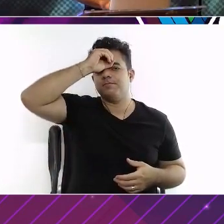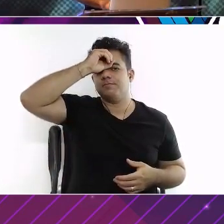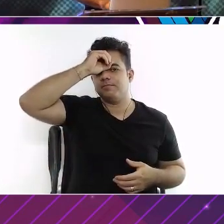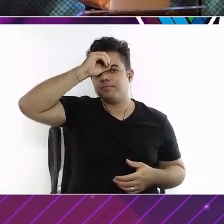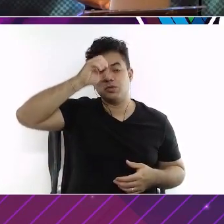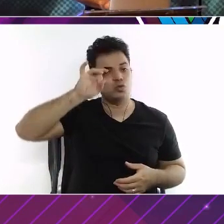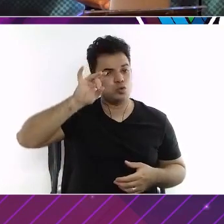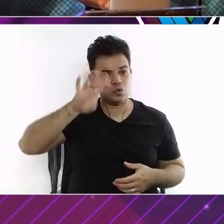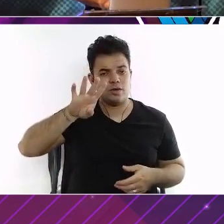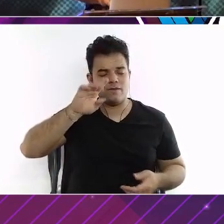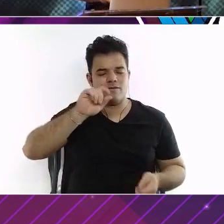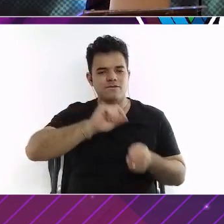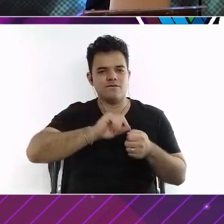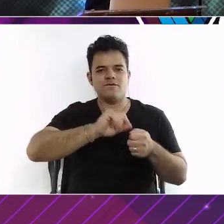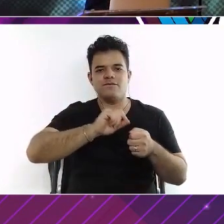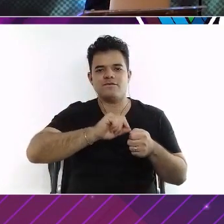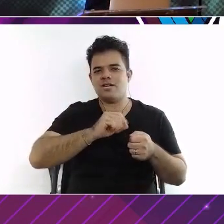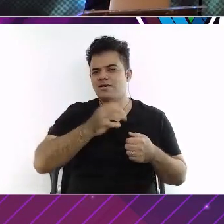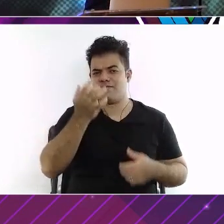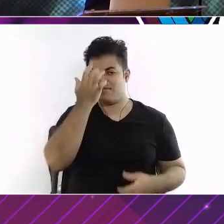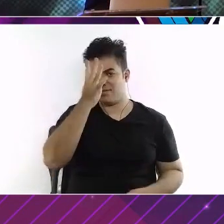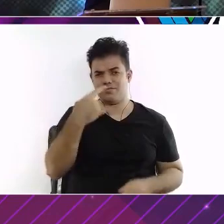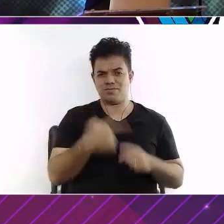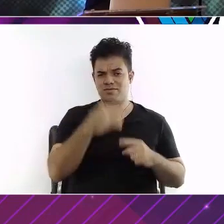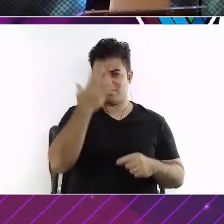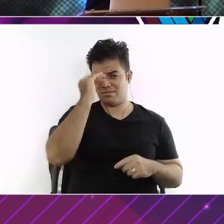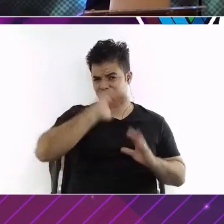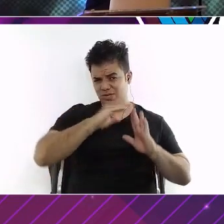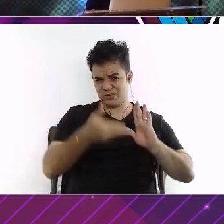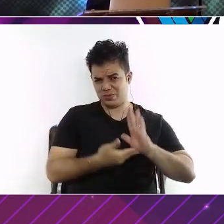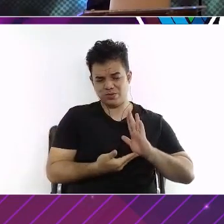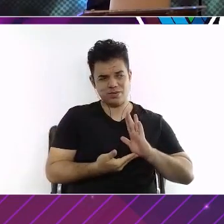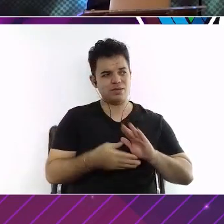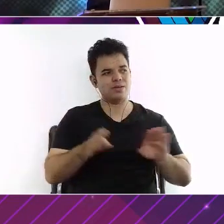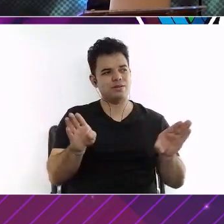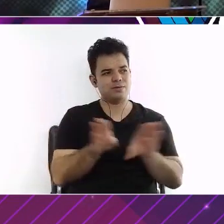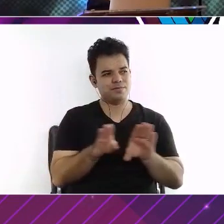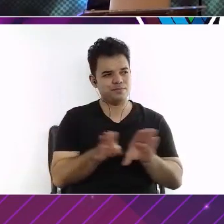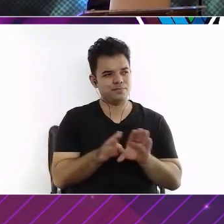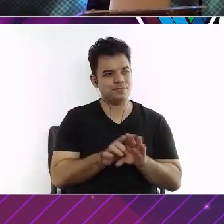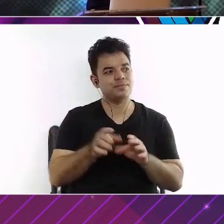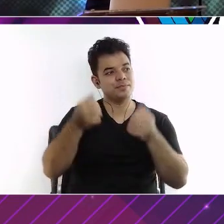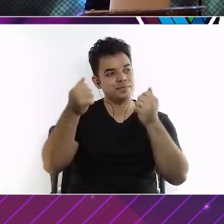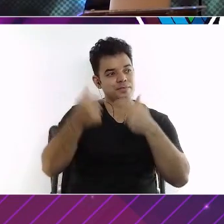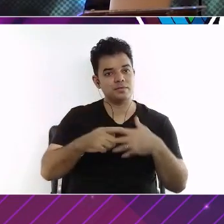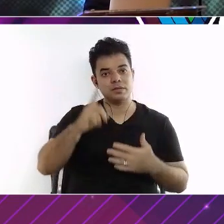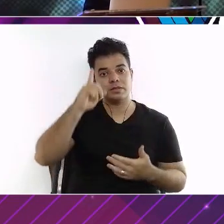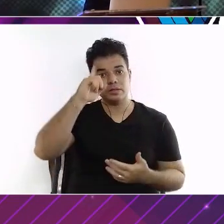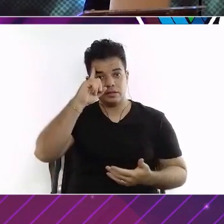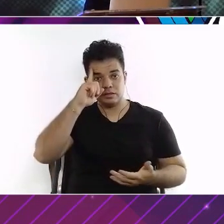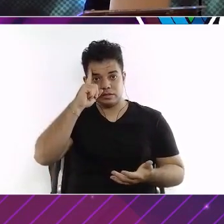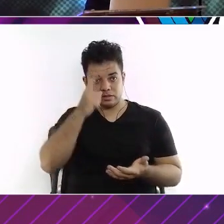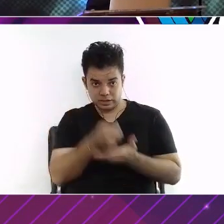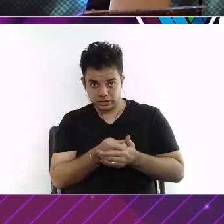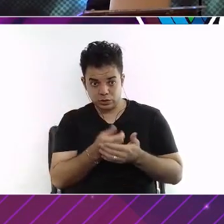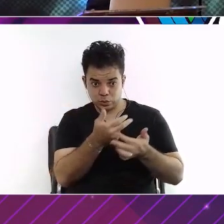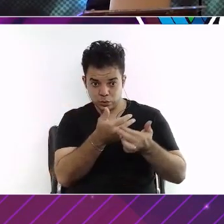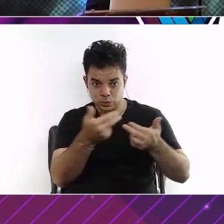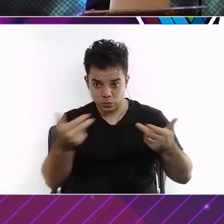fazer. Certo? Von Forster diz que a gente só pode decidir o que é indecidível, porque todo o resto é